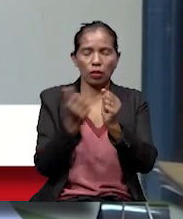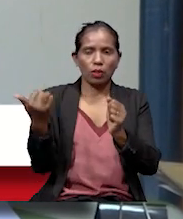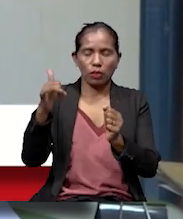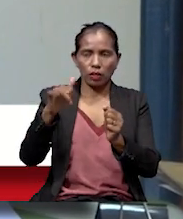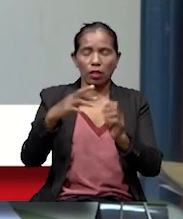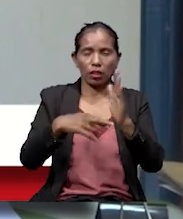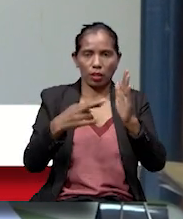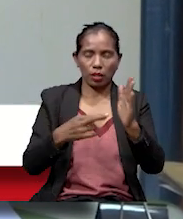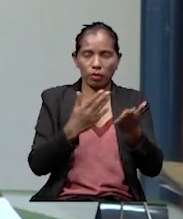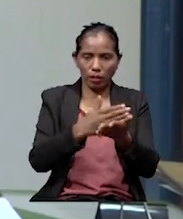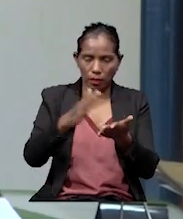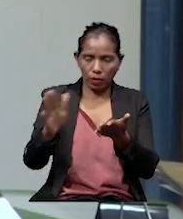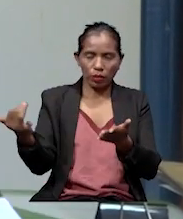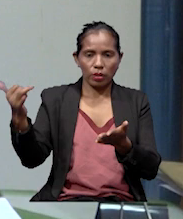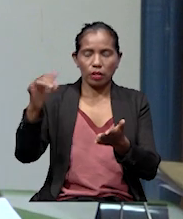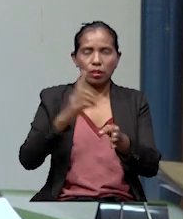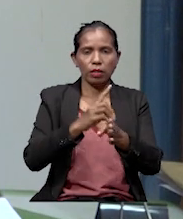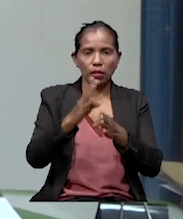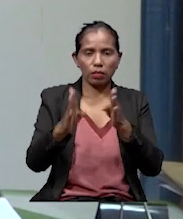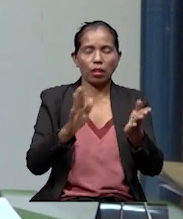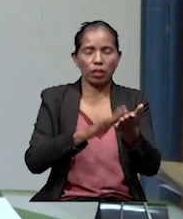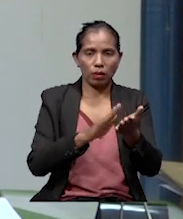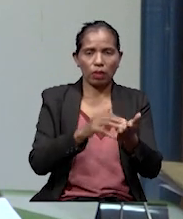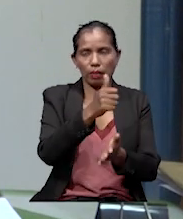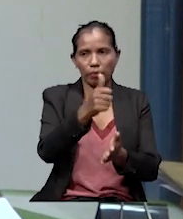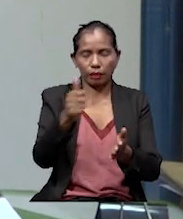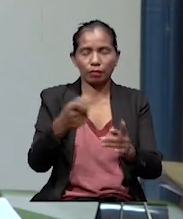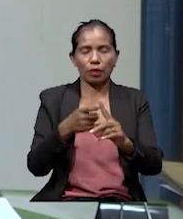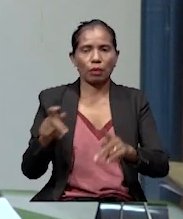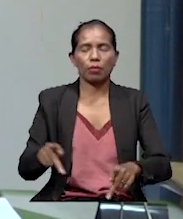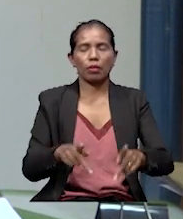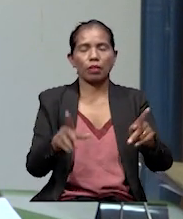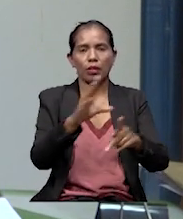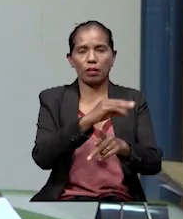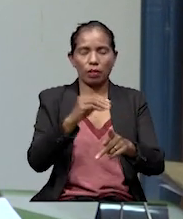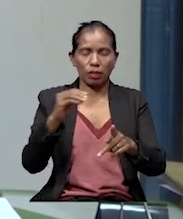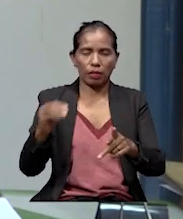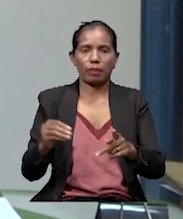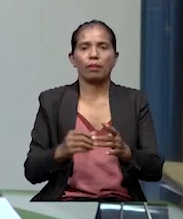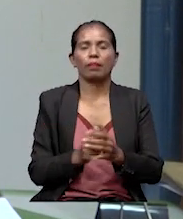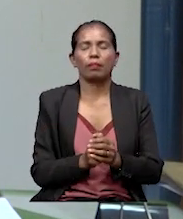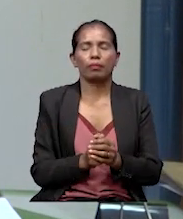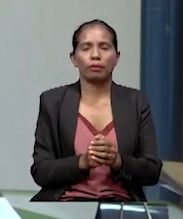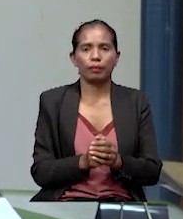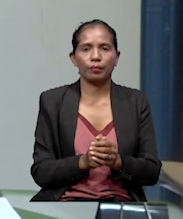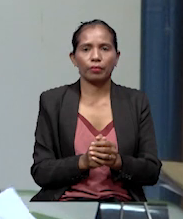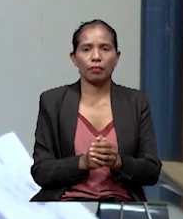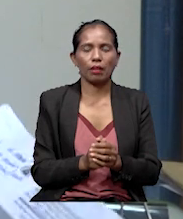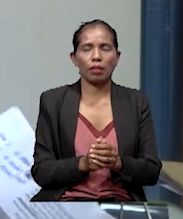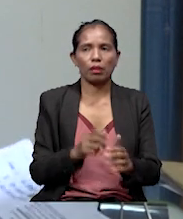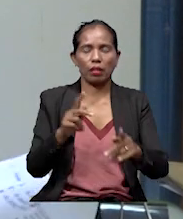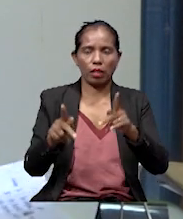né, faz o atuar na sira, diretor de sira escola e deida, tanto o público, o nome, privado, o sua esta